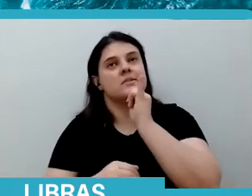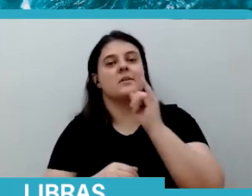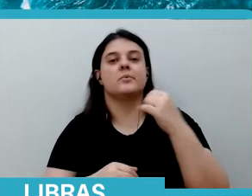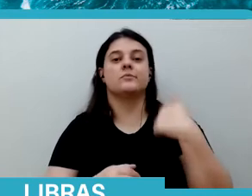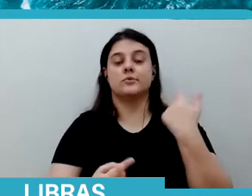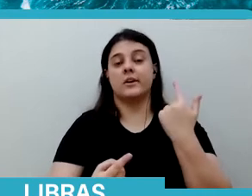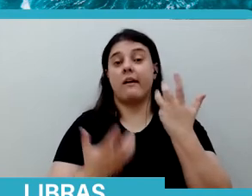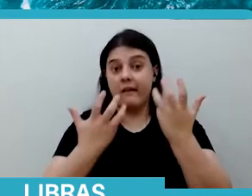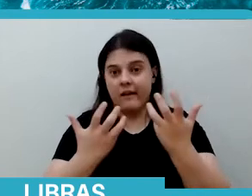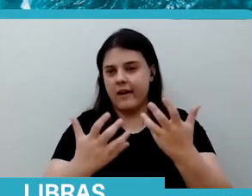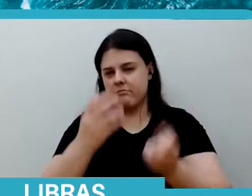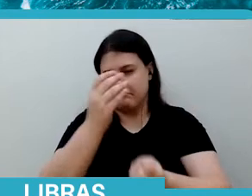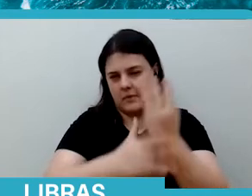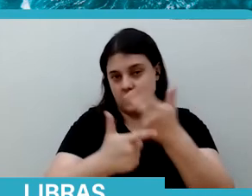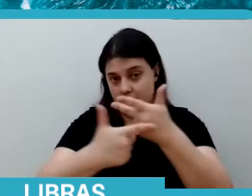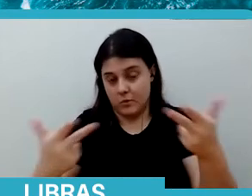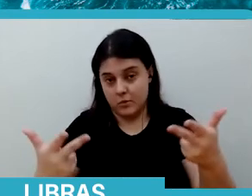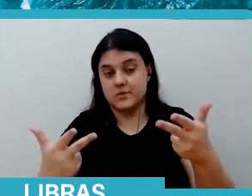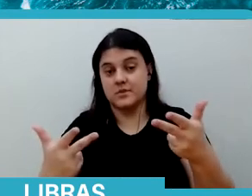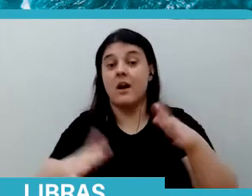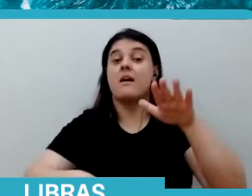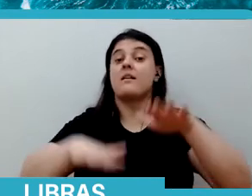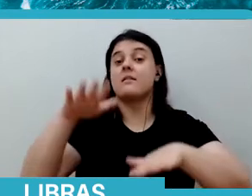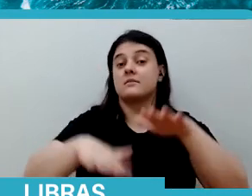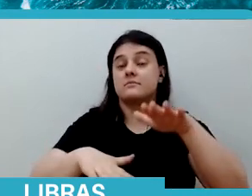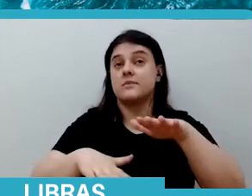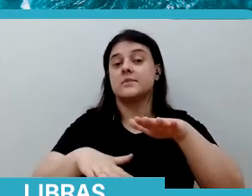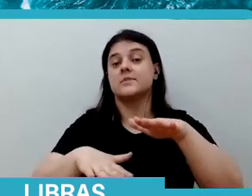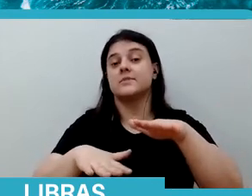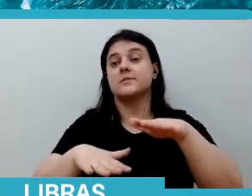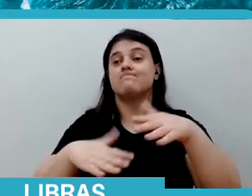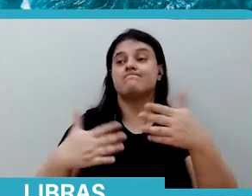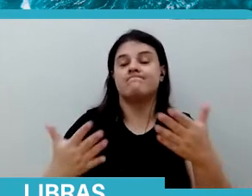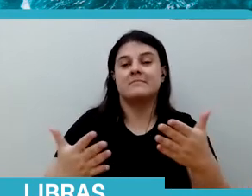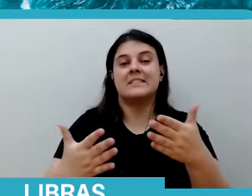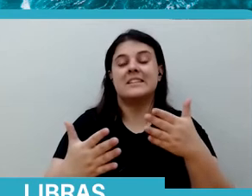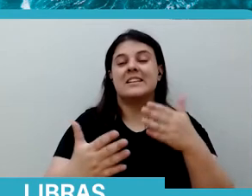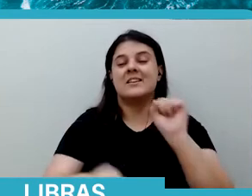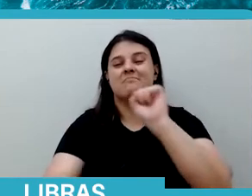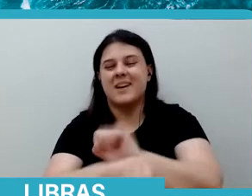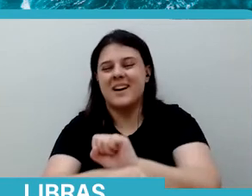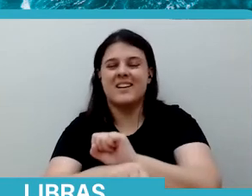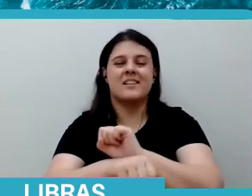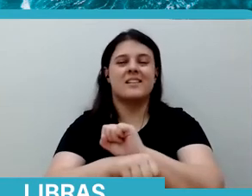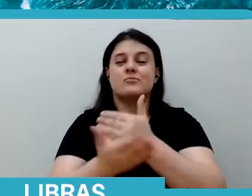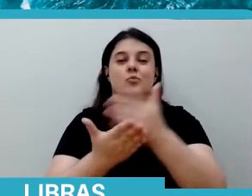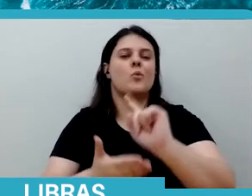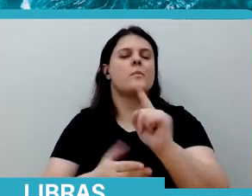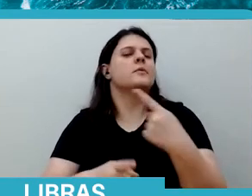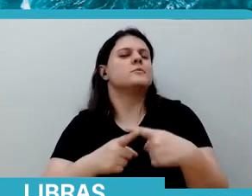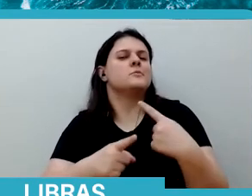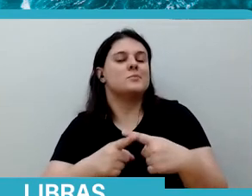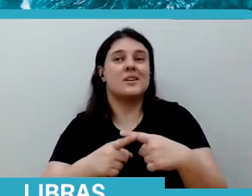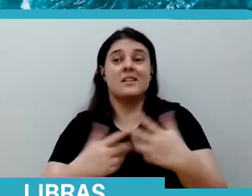se propõe a fazer algo Às vezes você/você para ali não começa porque